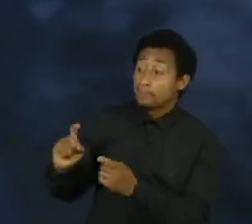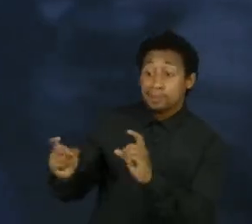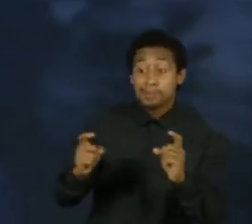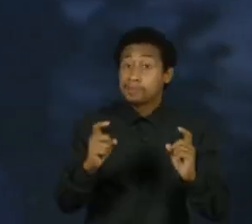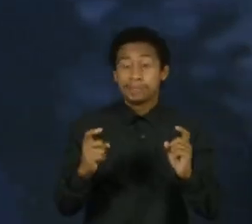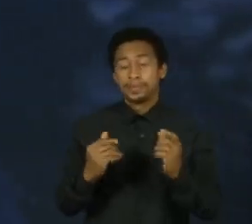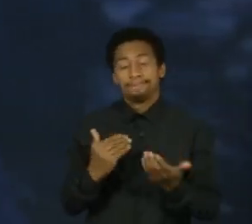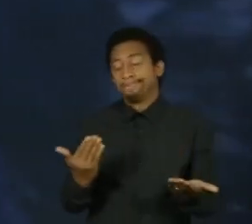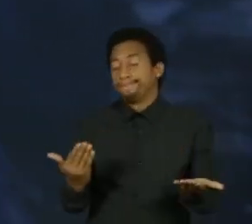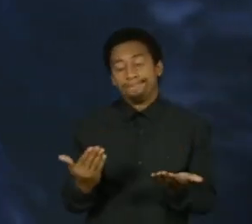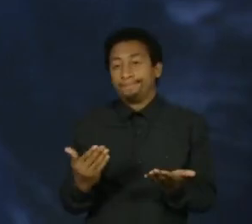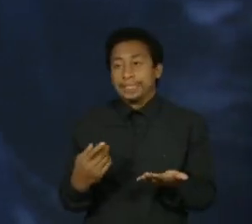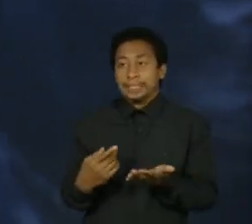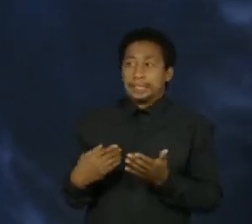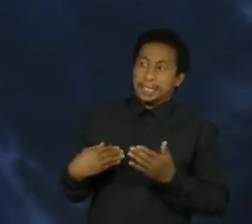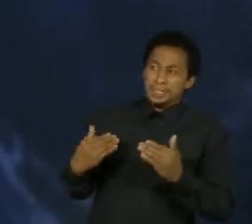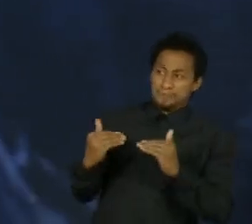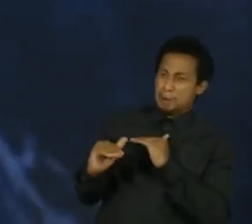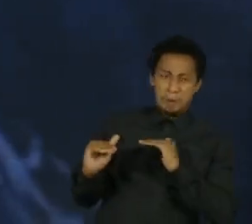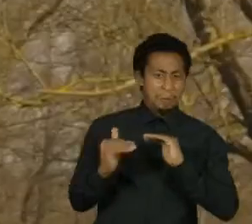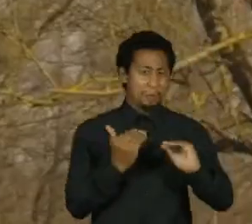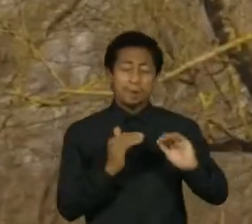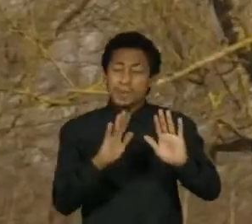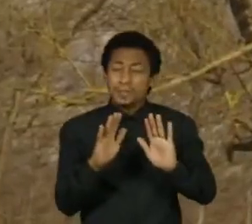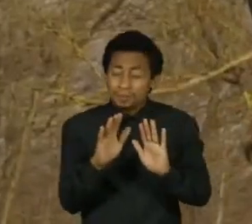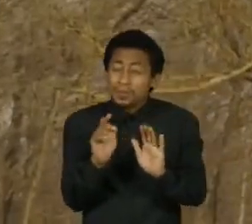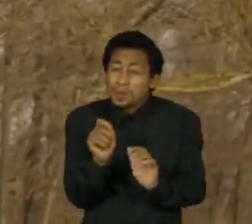mostrou divergências, mas houve um pequeno avanço.